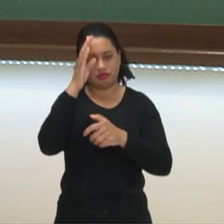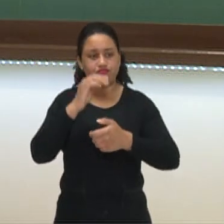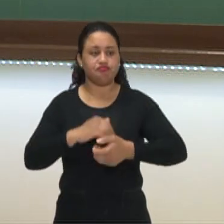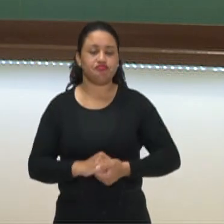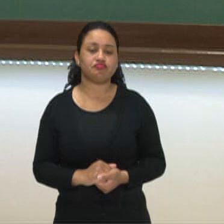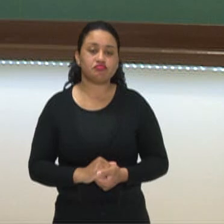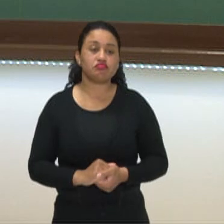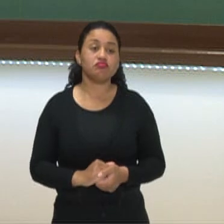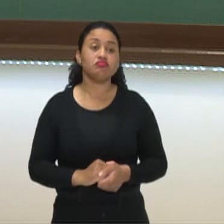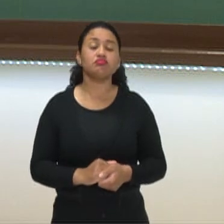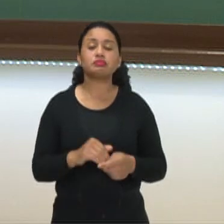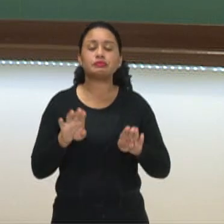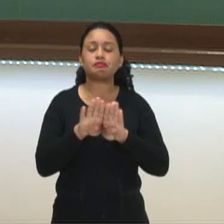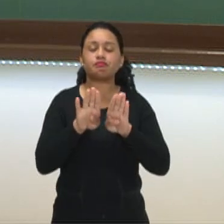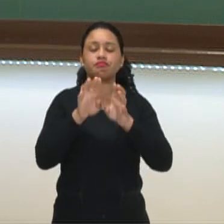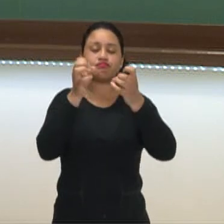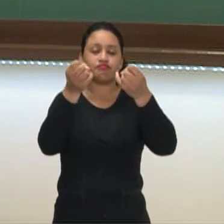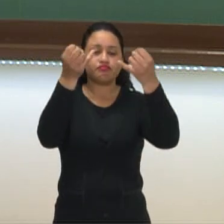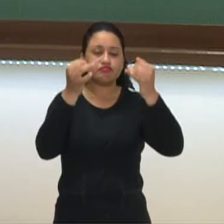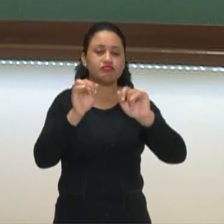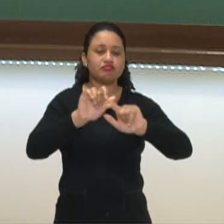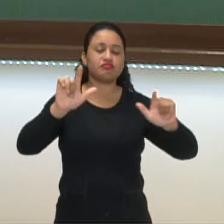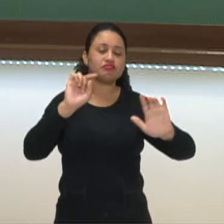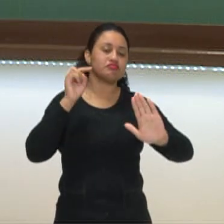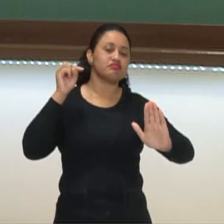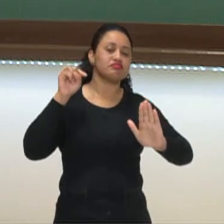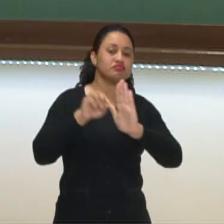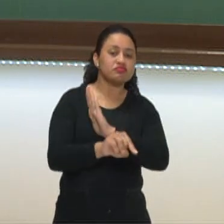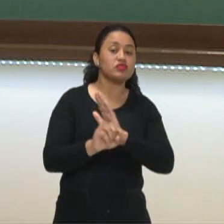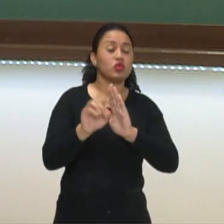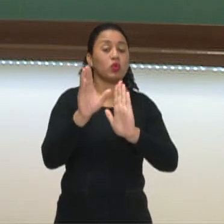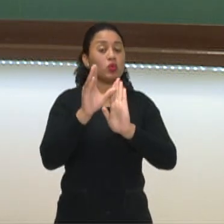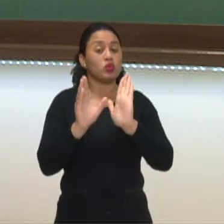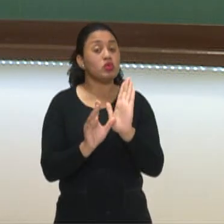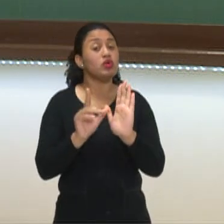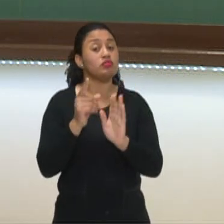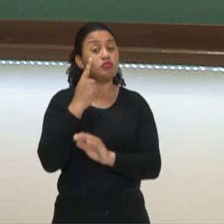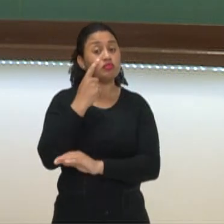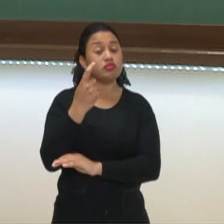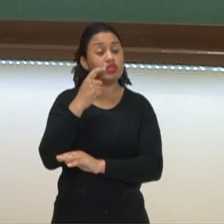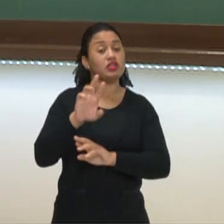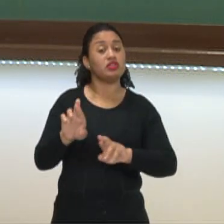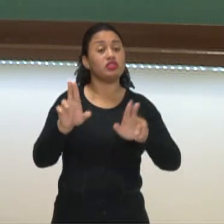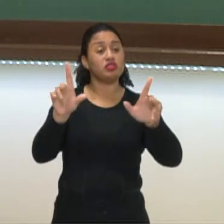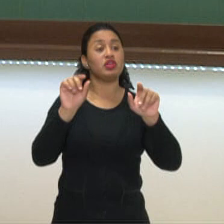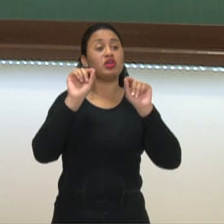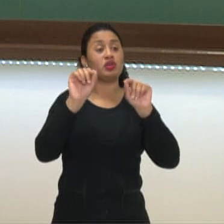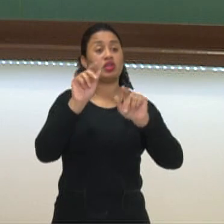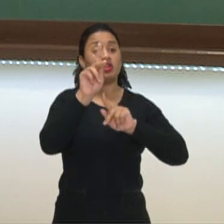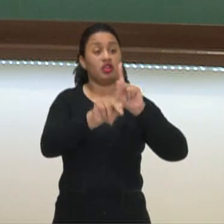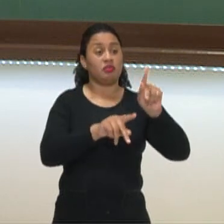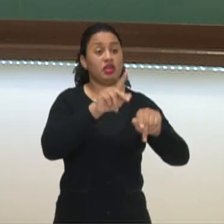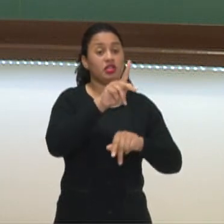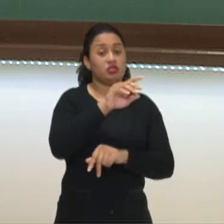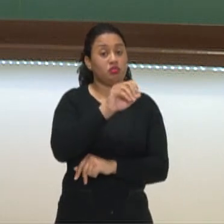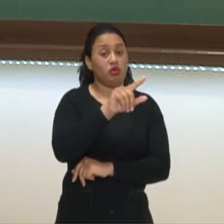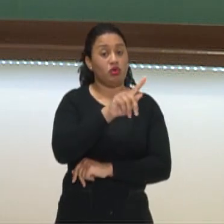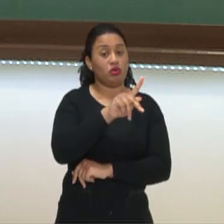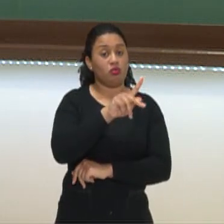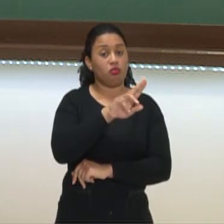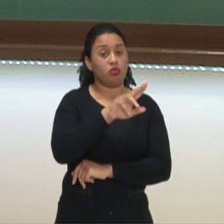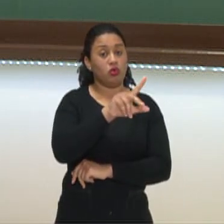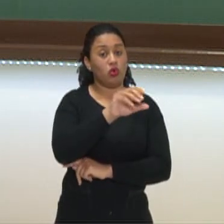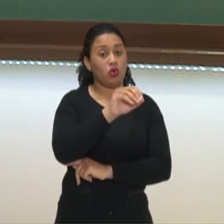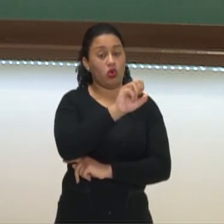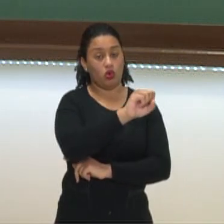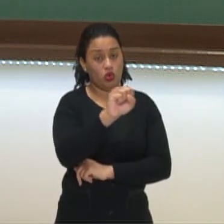Para a gente falar um pouquinho mais, para aprofundar um pouco mais o assunto, é interessante a gente diferenciar o que é um país populoso e o que é um país